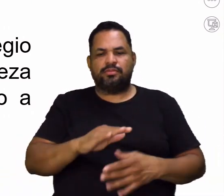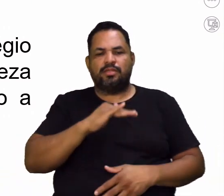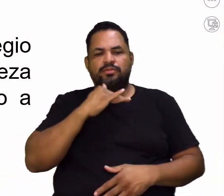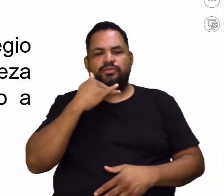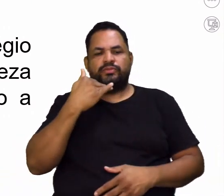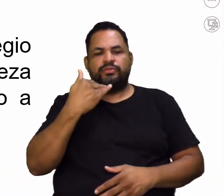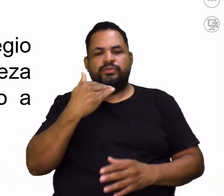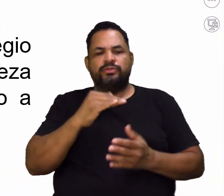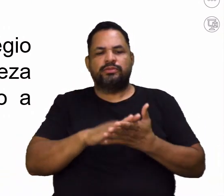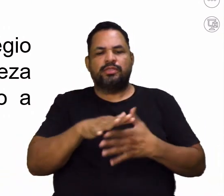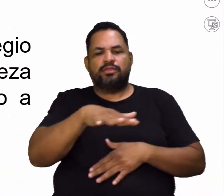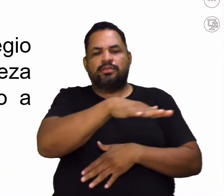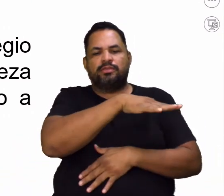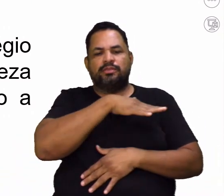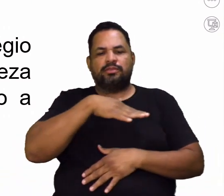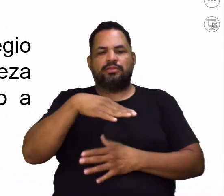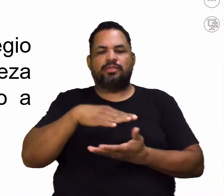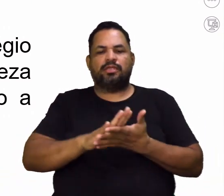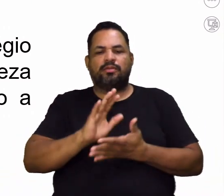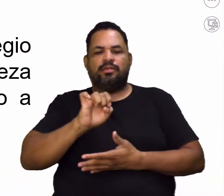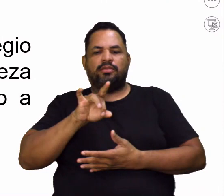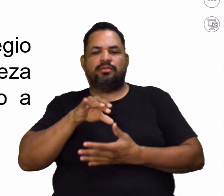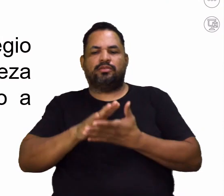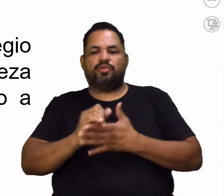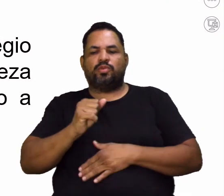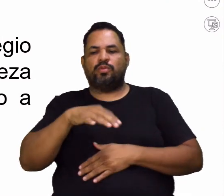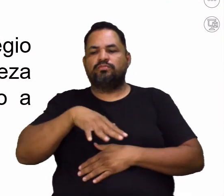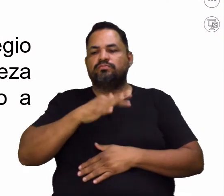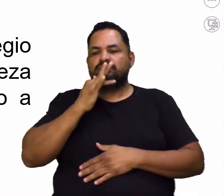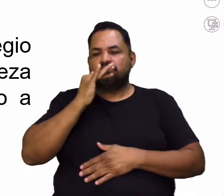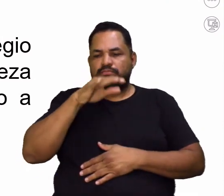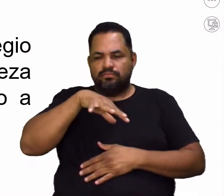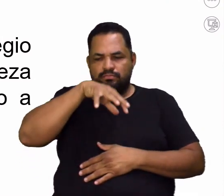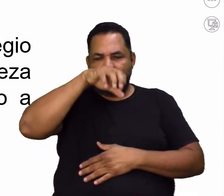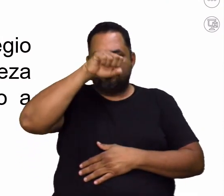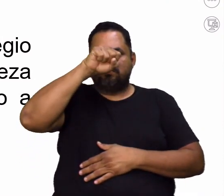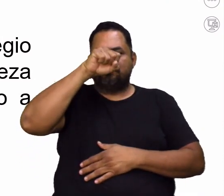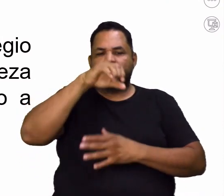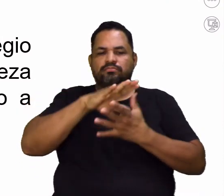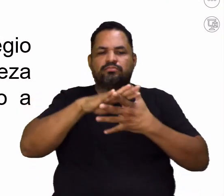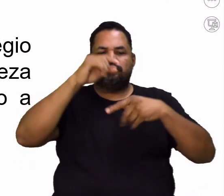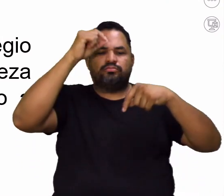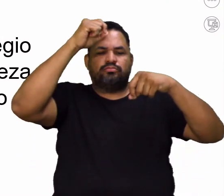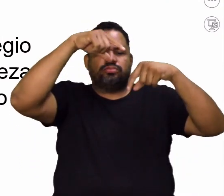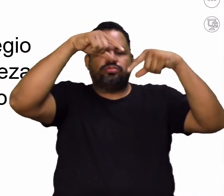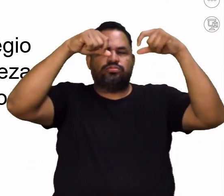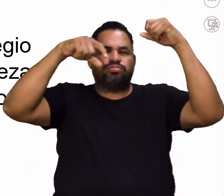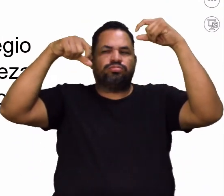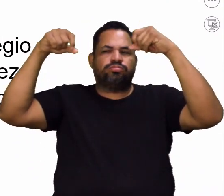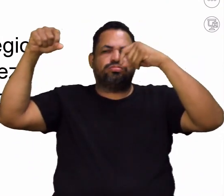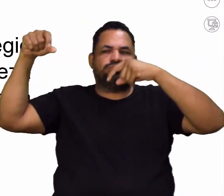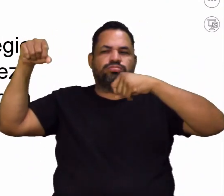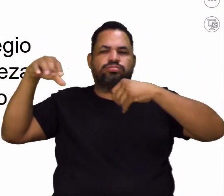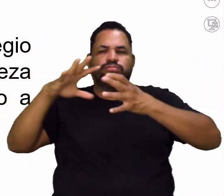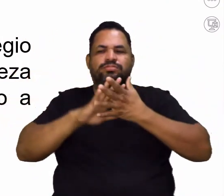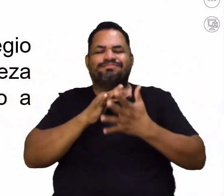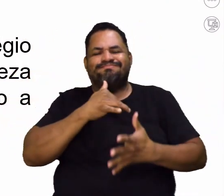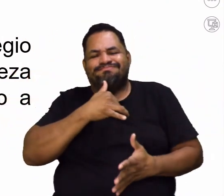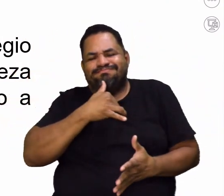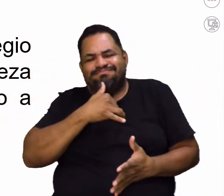no ambiente a alma livre do Aroma A neblina de melancolia